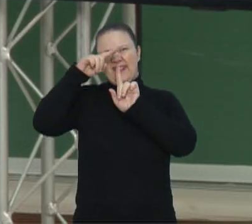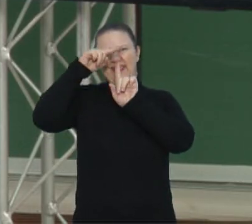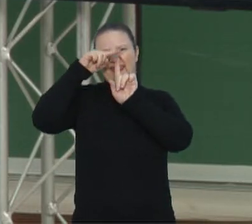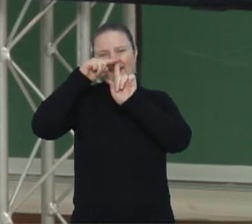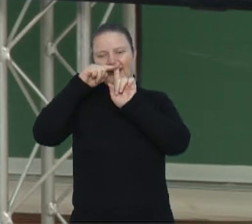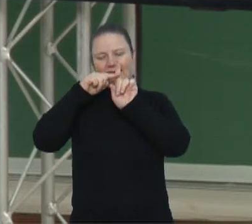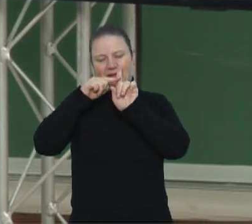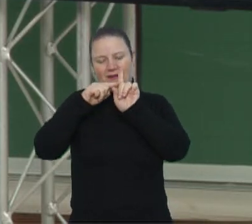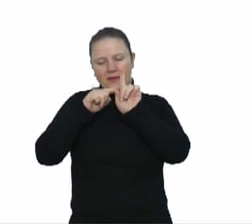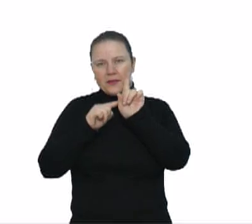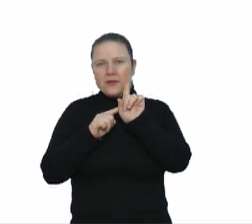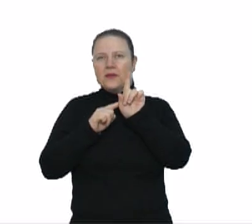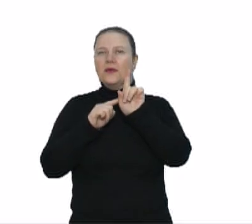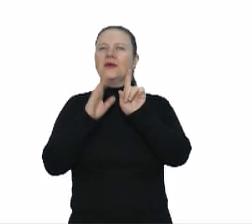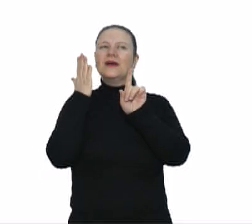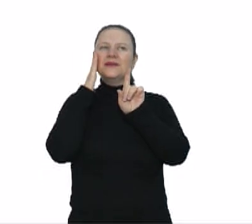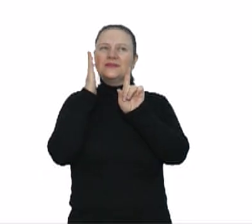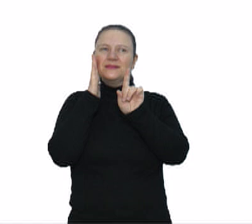prejudiciais, né?